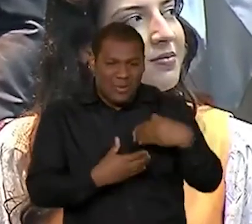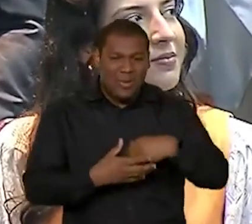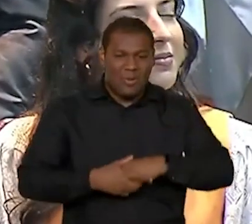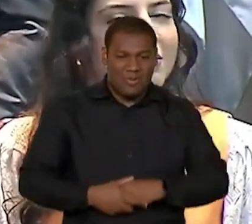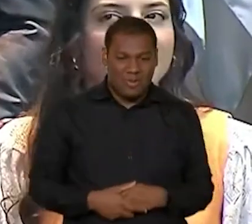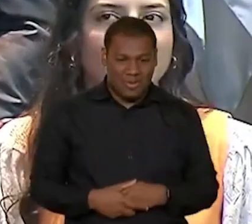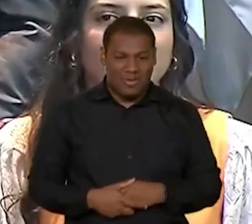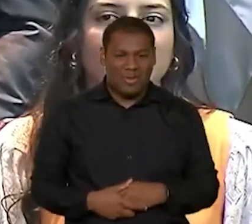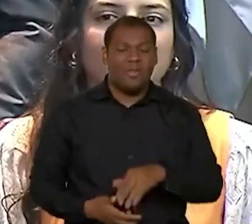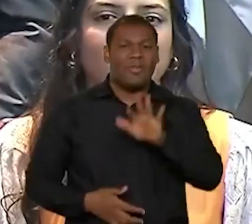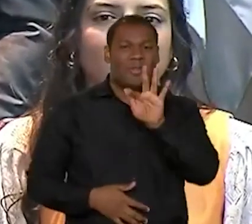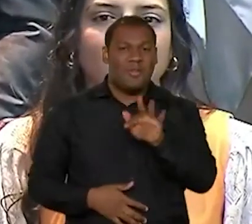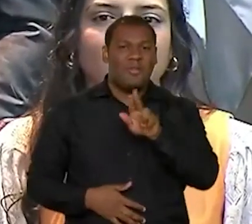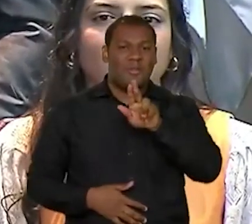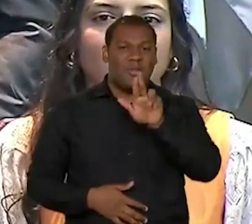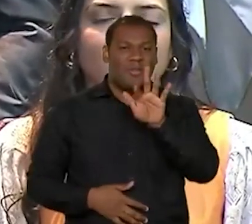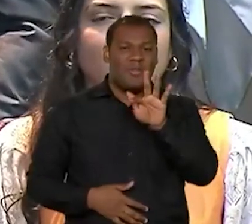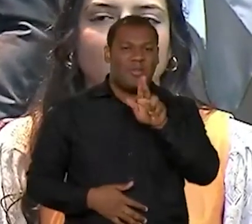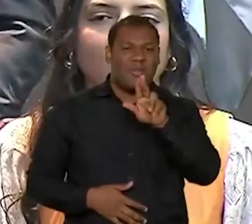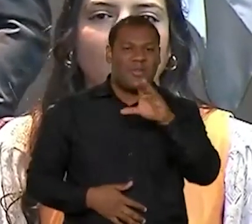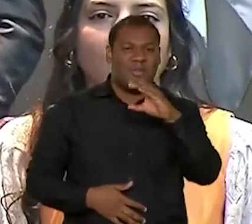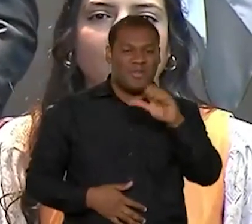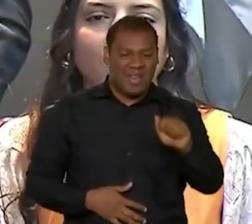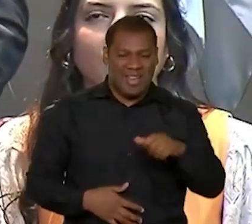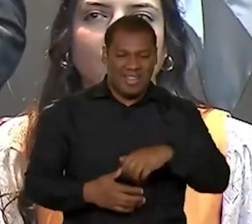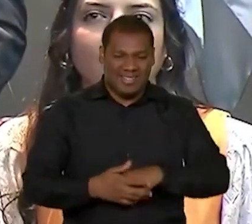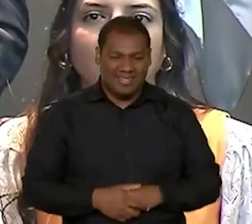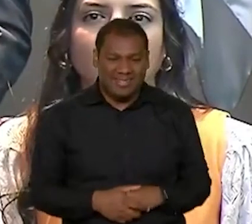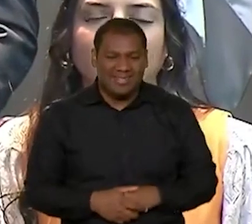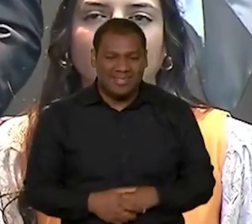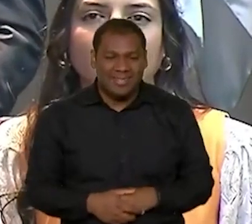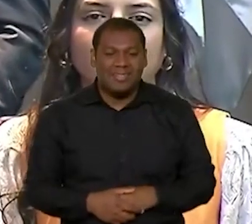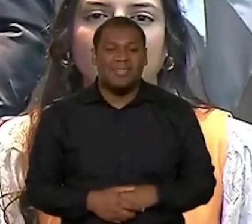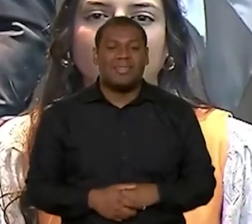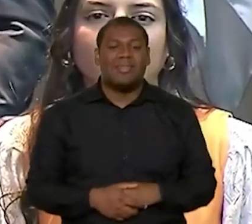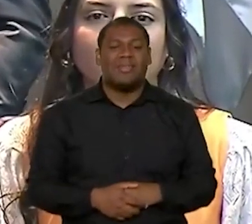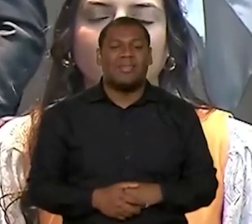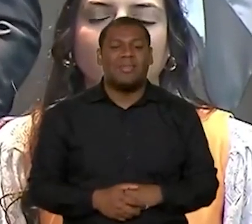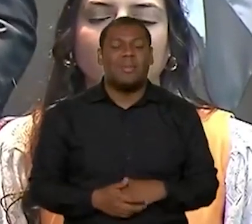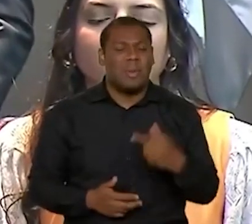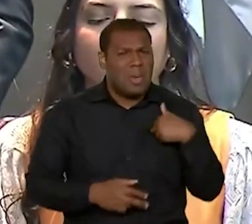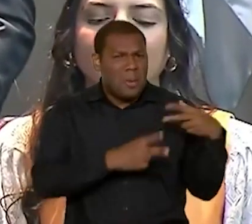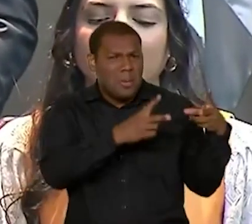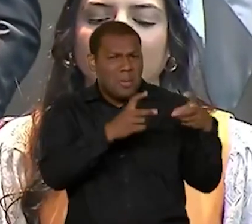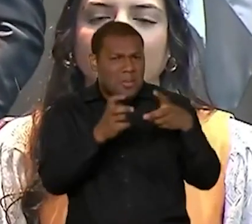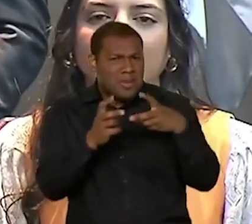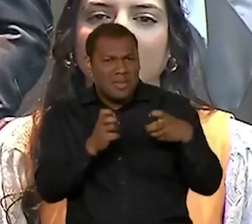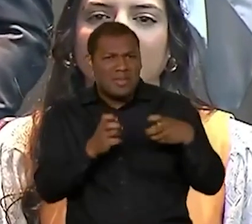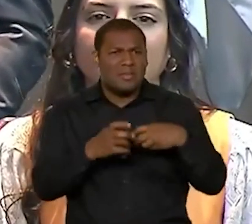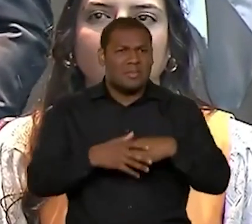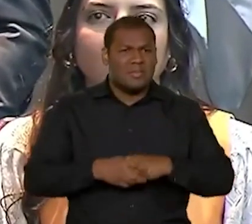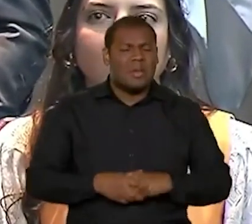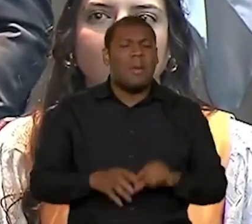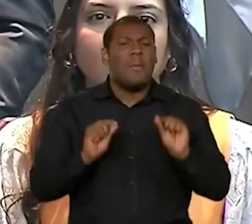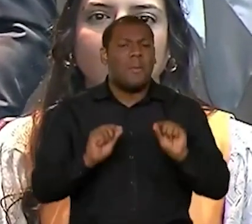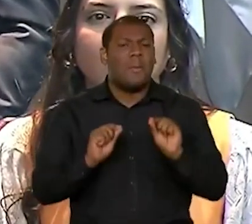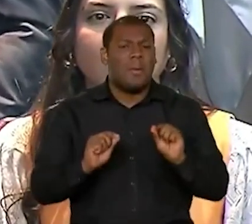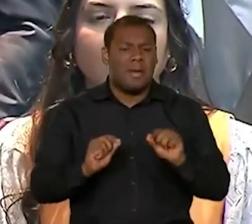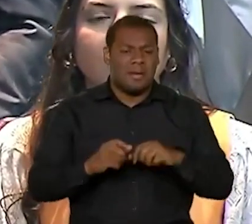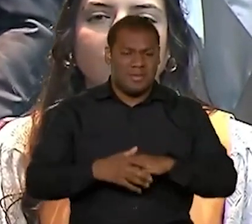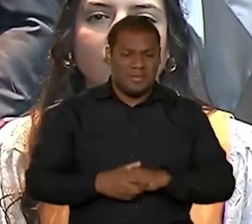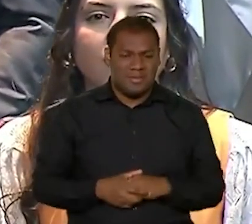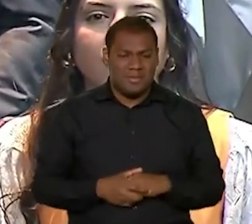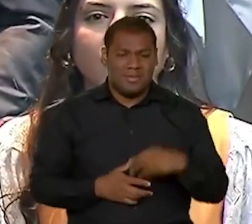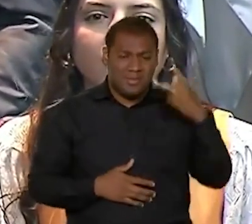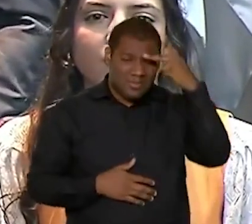que herdei o apelido carinhoso de Fufuca. Tenho visto, especialmente nos últimos dias, que não havendo como me desqualificar, muitos